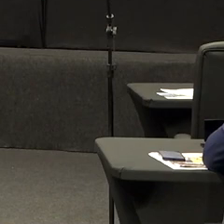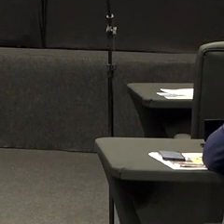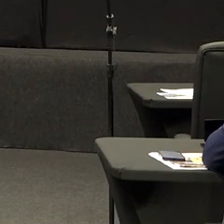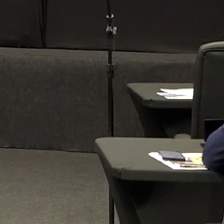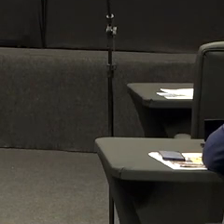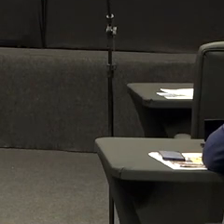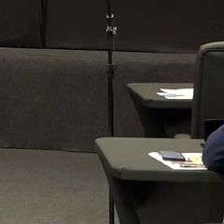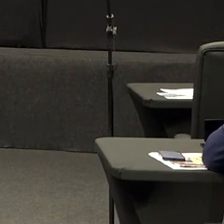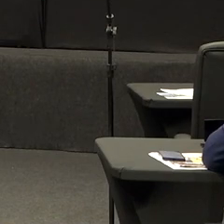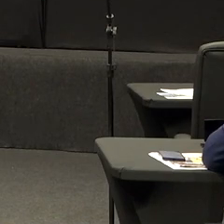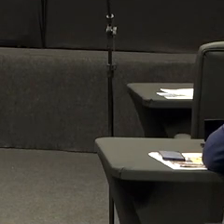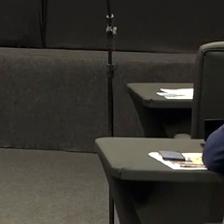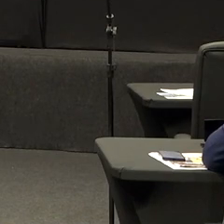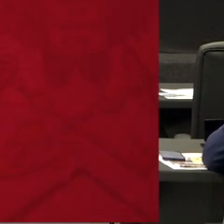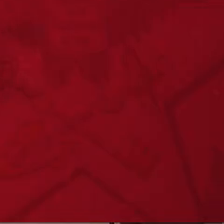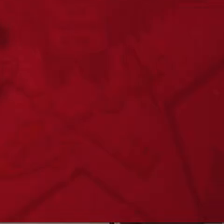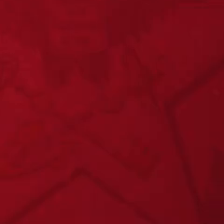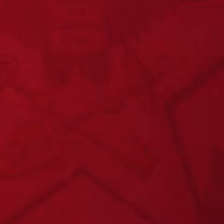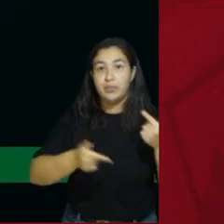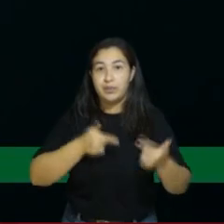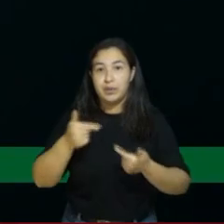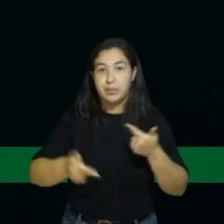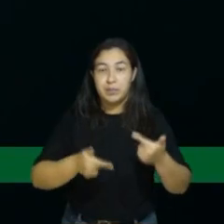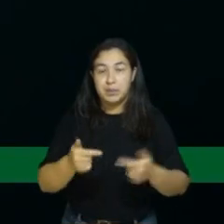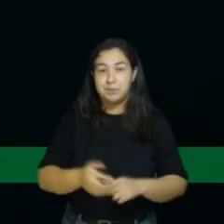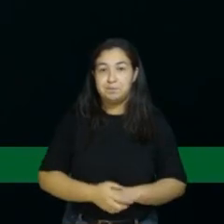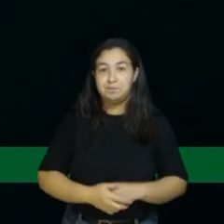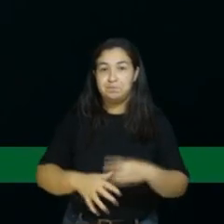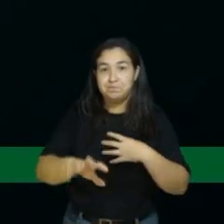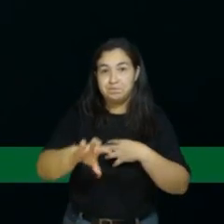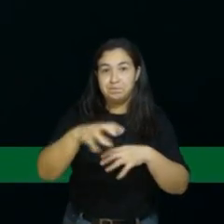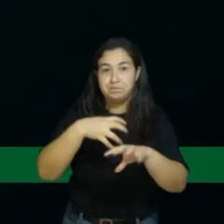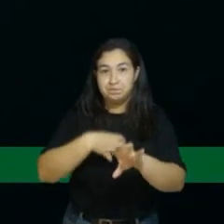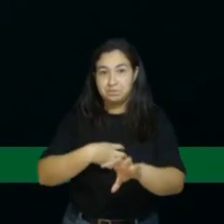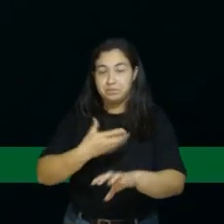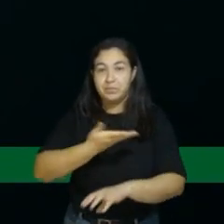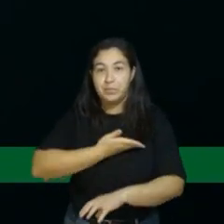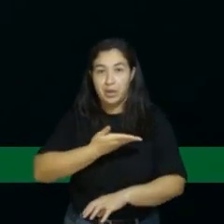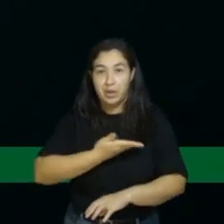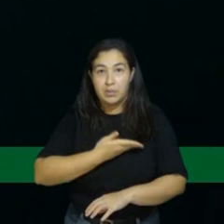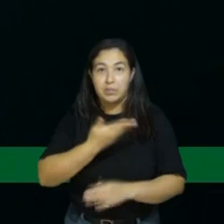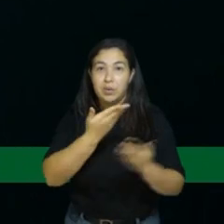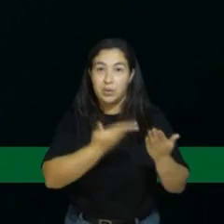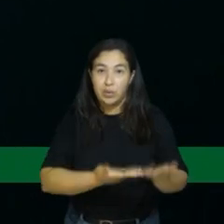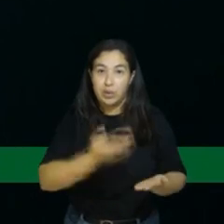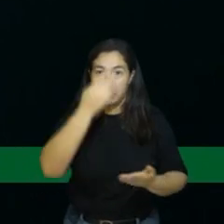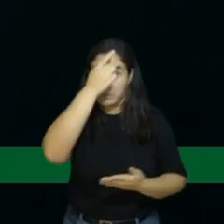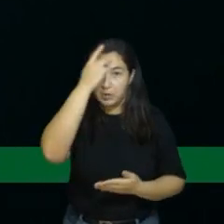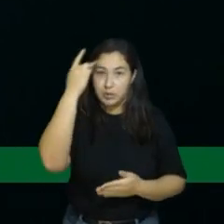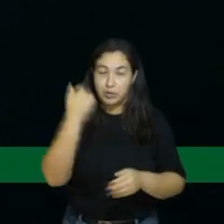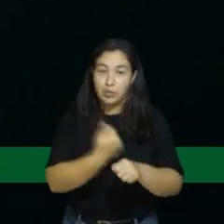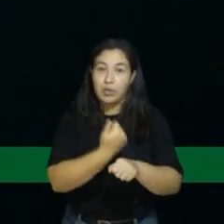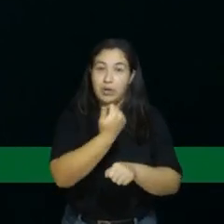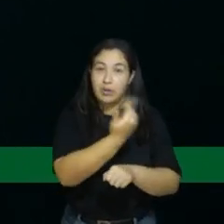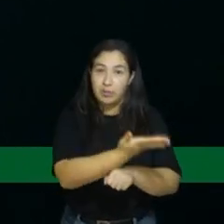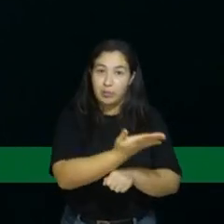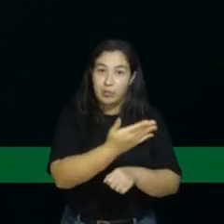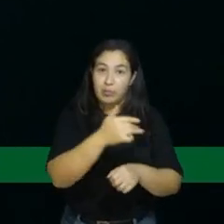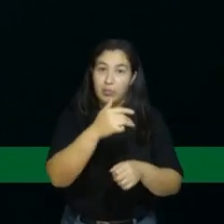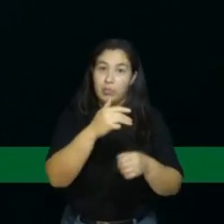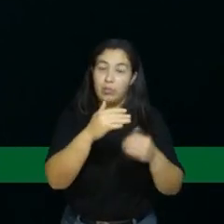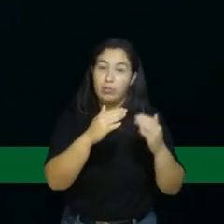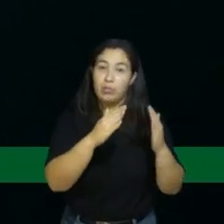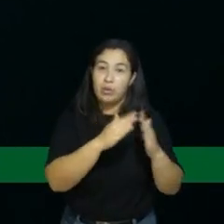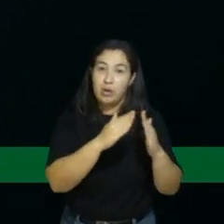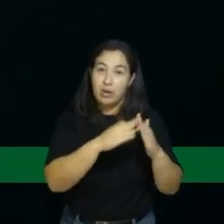falou sobre a importância da solidariedade. E solidariedade aos amigos do Rio Grande do Sul, né, nosso estado vizinho, nosso estado irmão. Quero